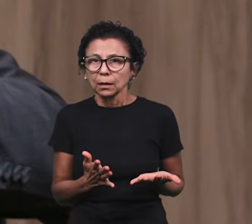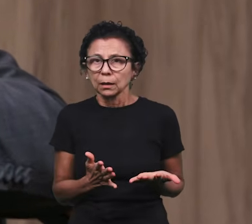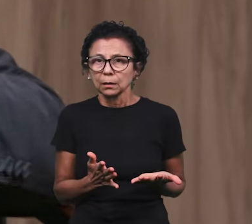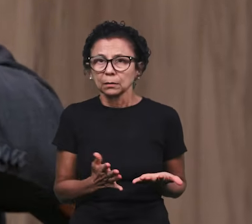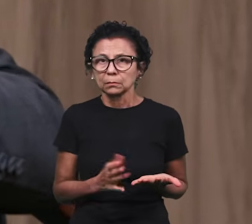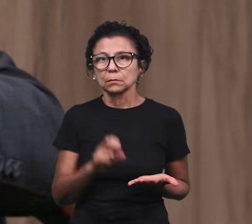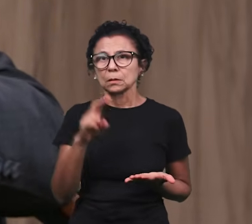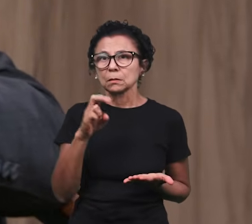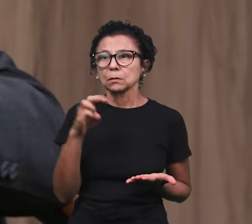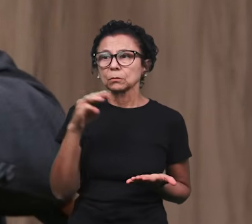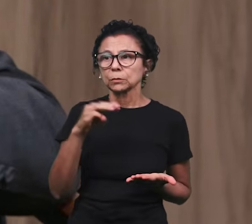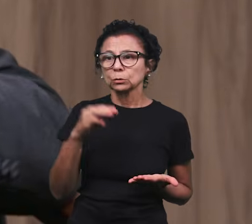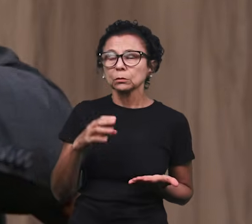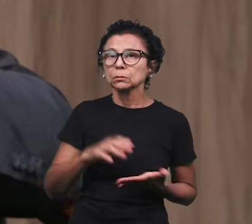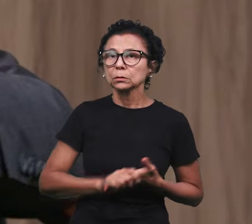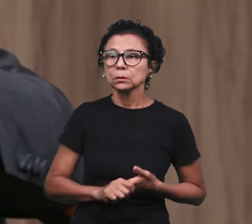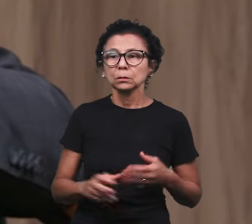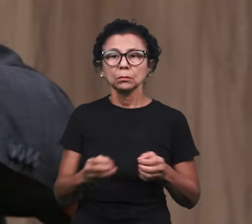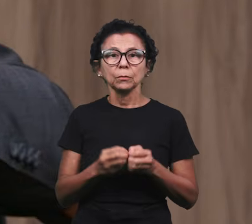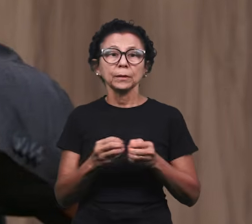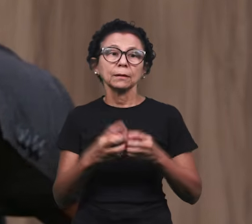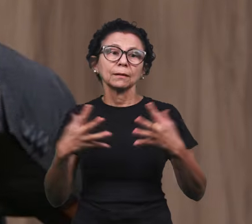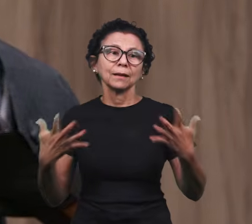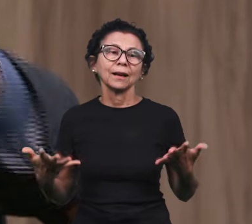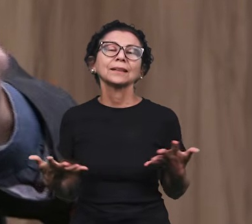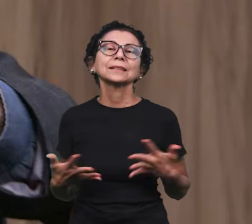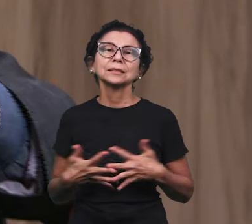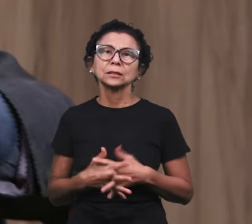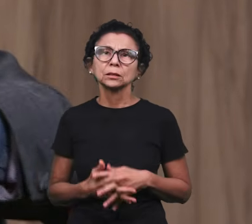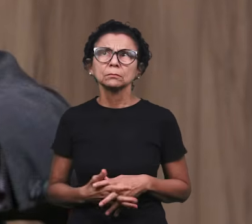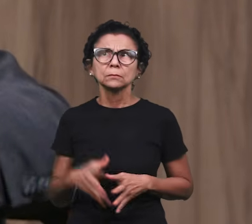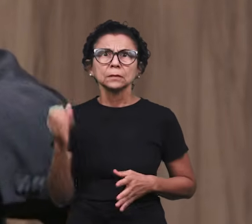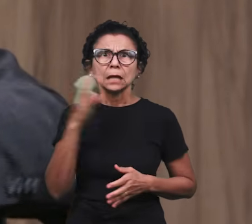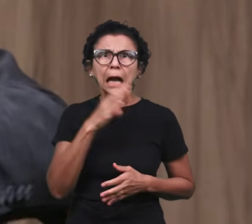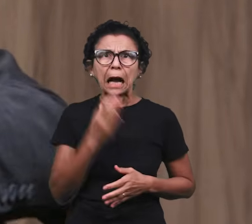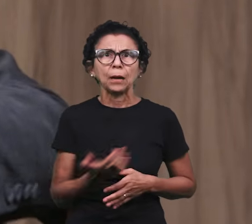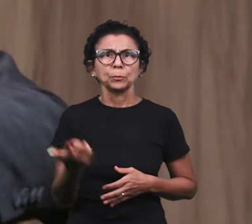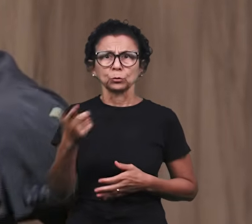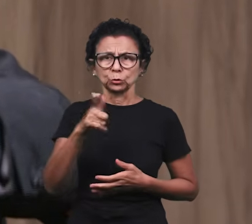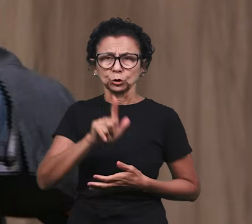parada cardíaca em 5 minutos e ele tem essa reabilitação rápida